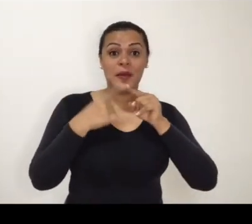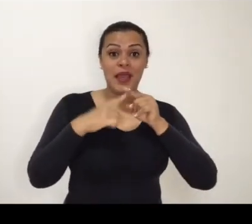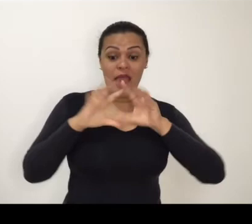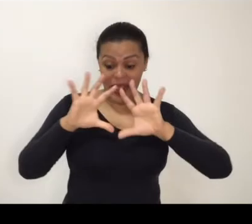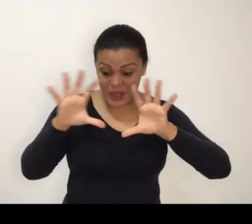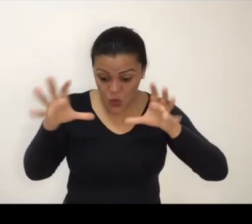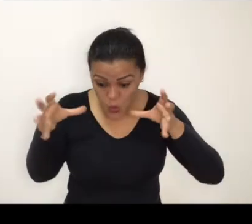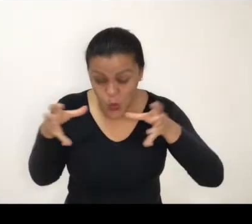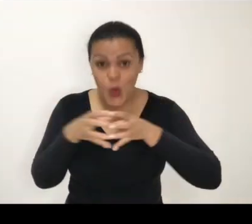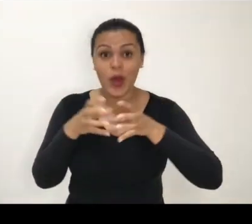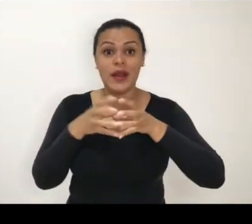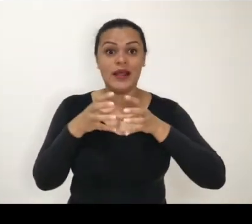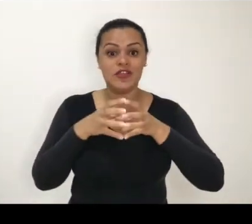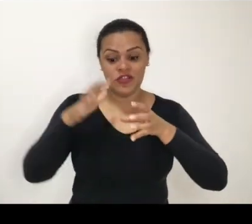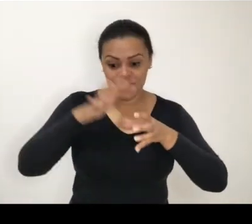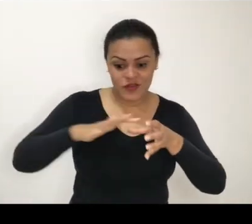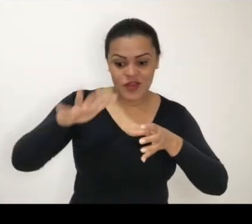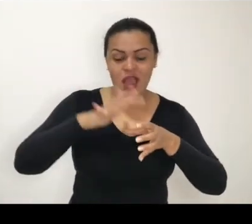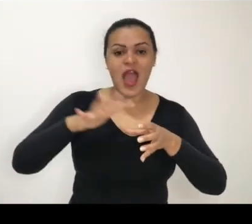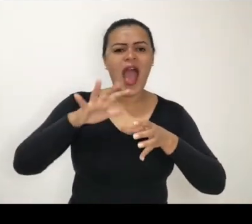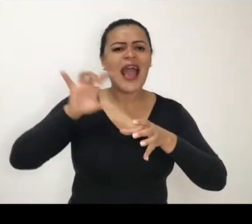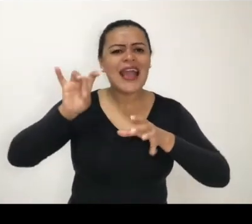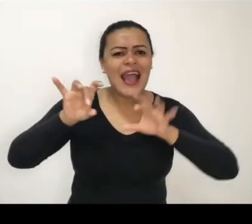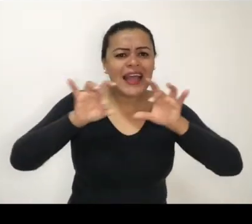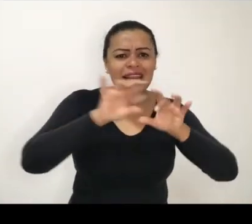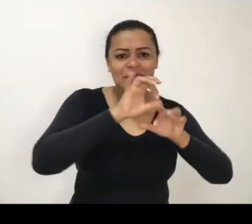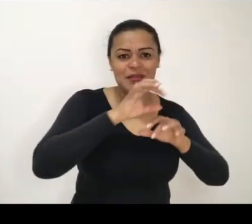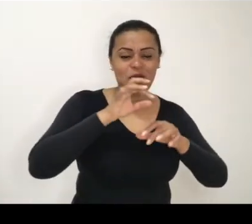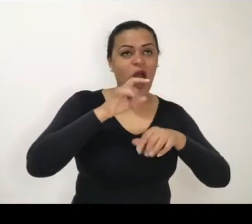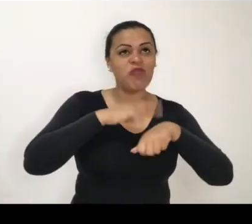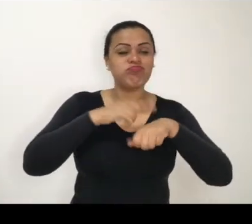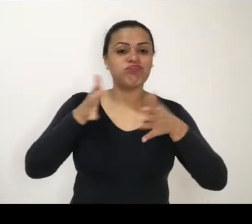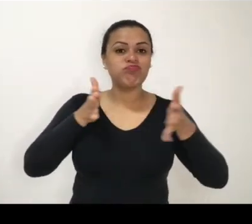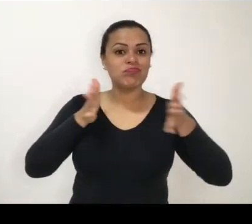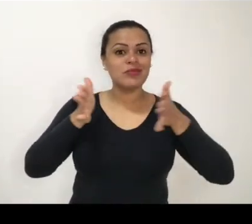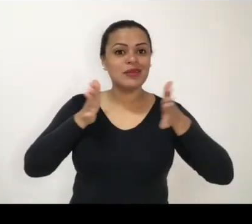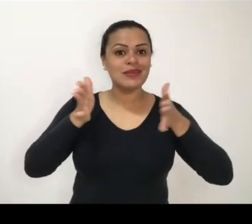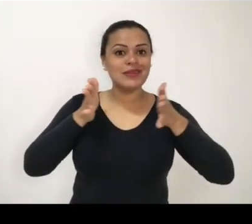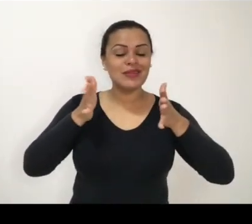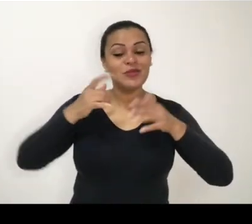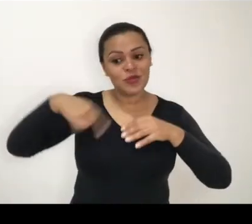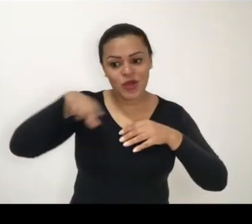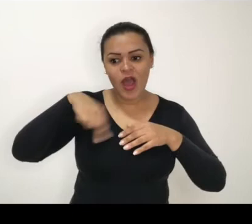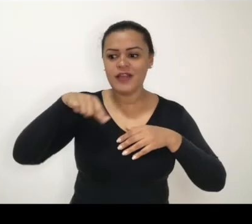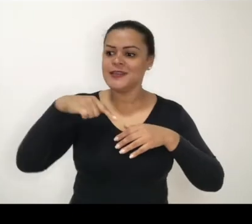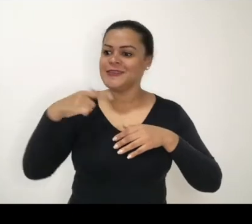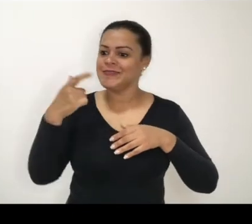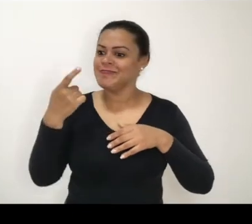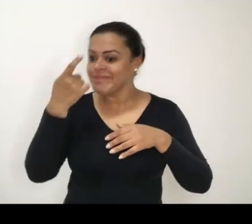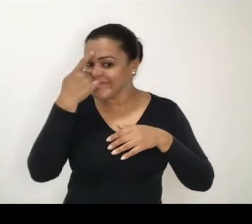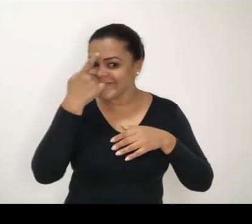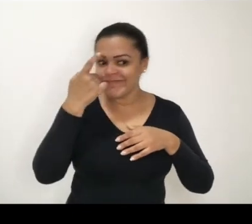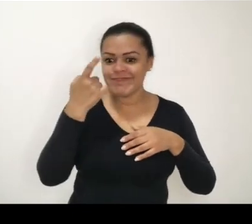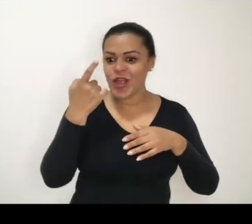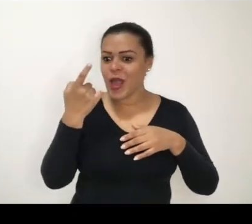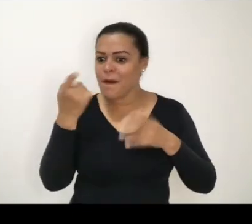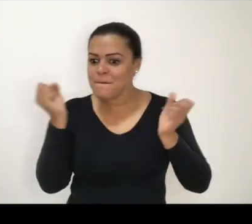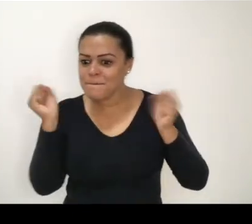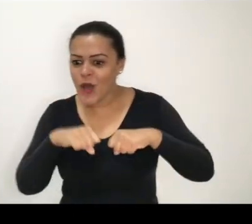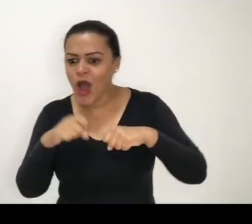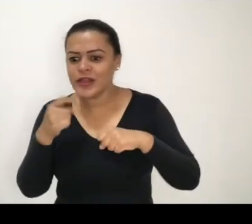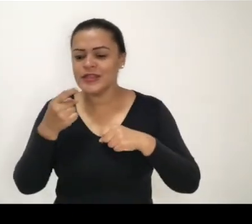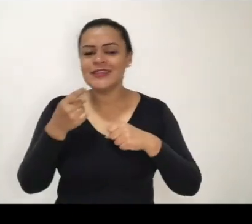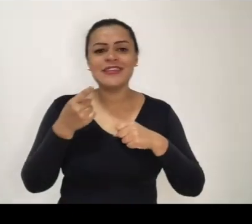zona autônoma temporária, onde a gente tem a possibilidade de instaurar um outro campo. A gente